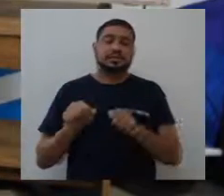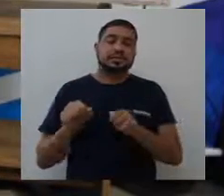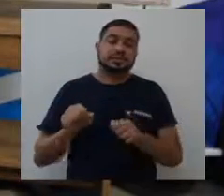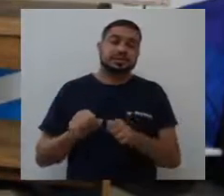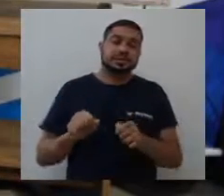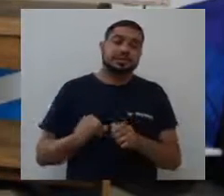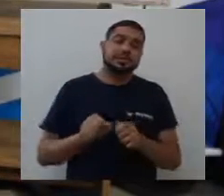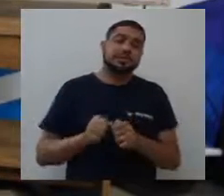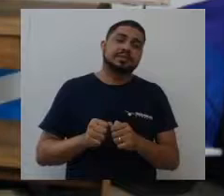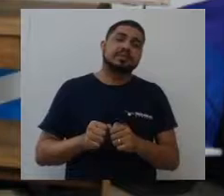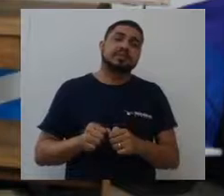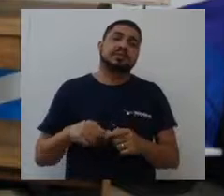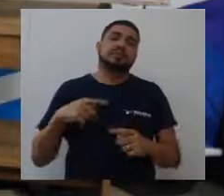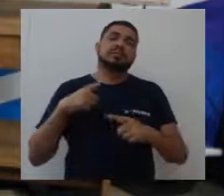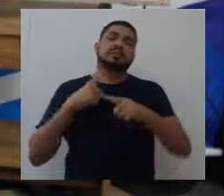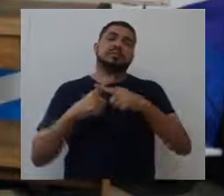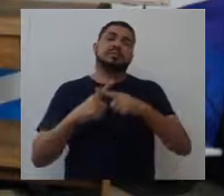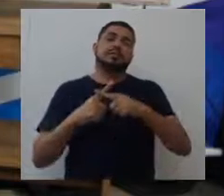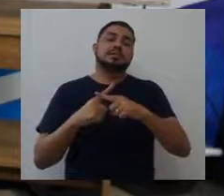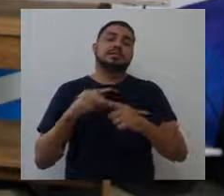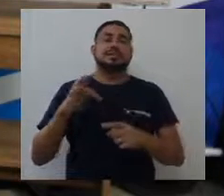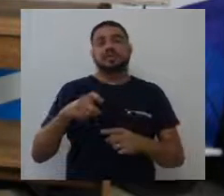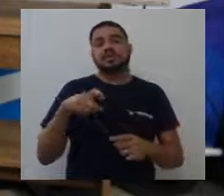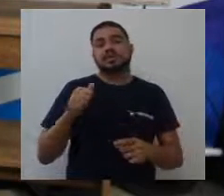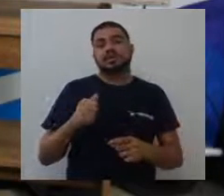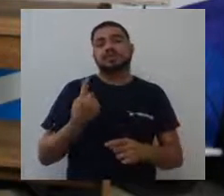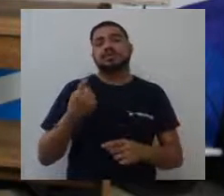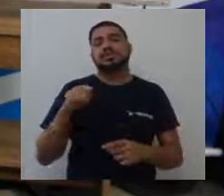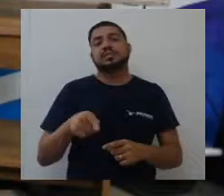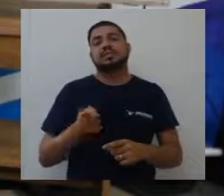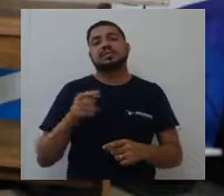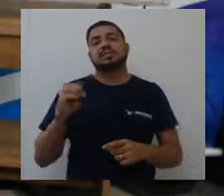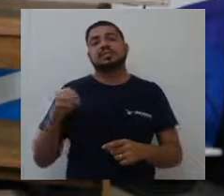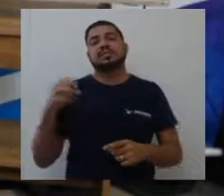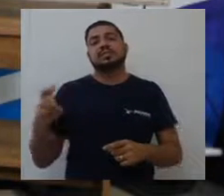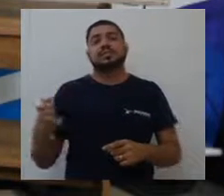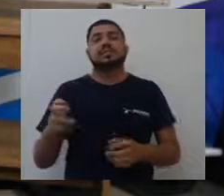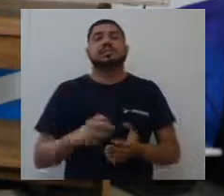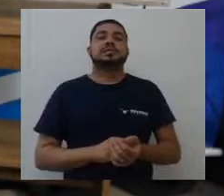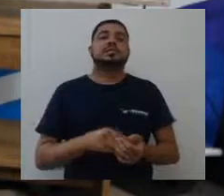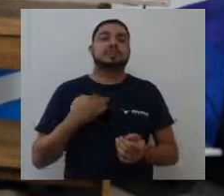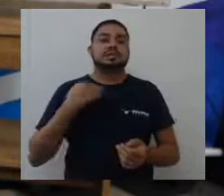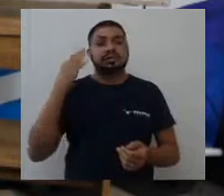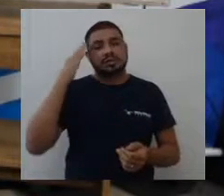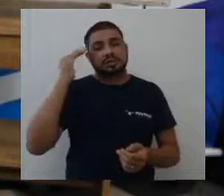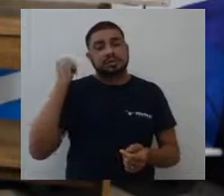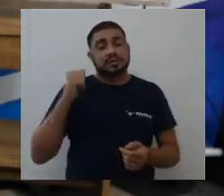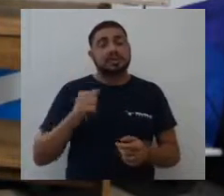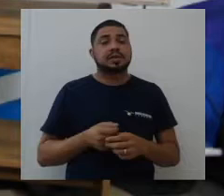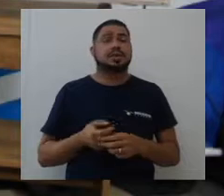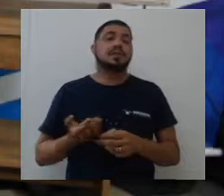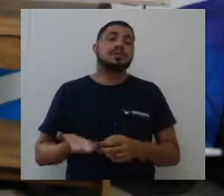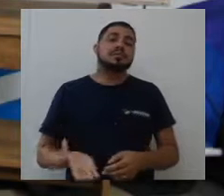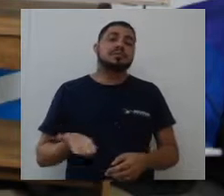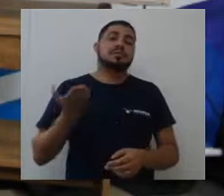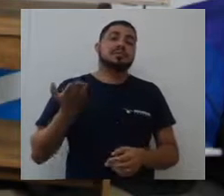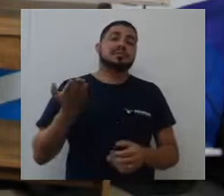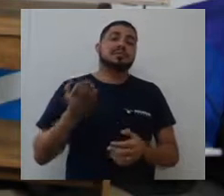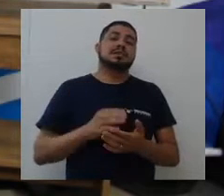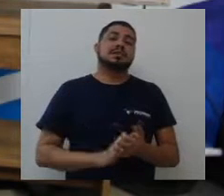uma multiplicação dele por uma taxa decimal de 1,05, eu sei que aumenta ainda